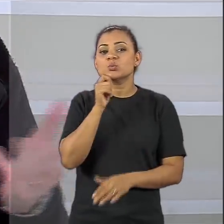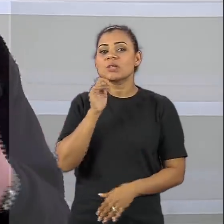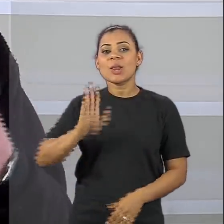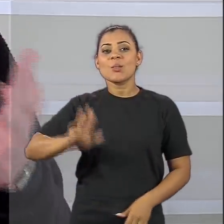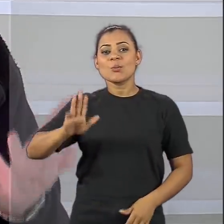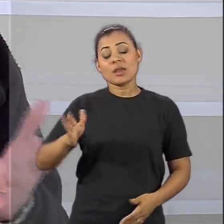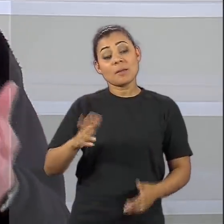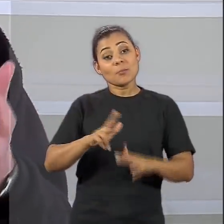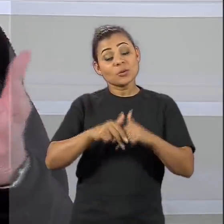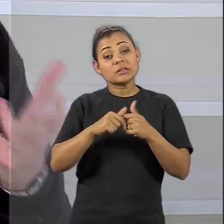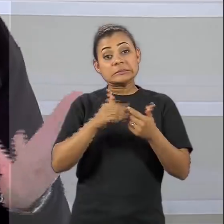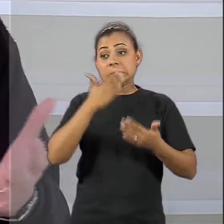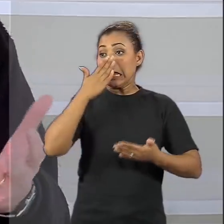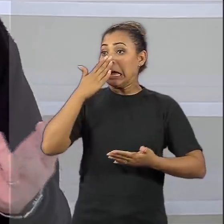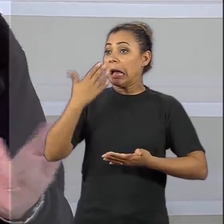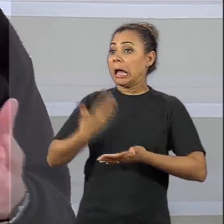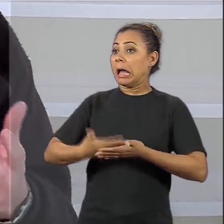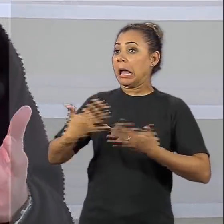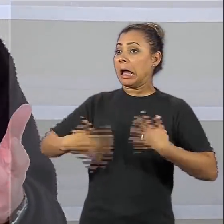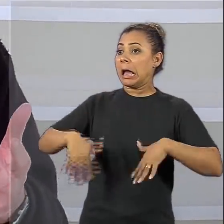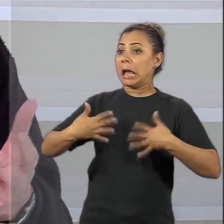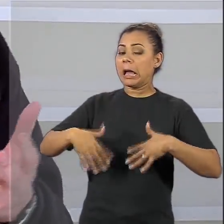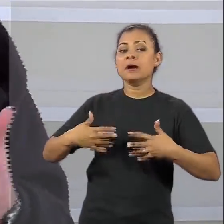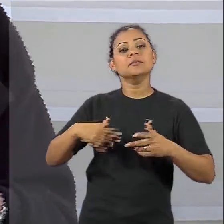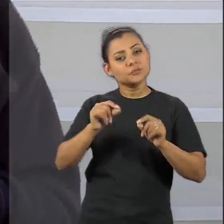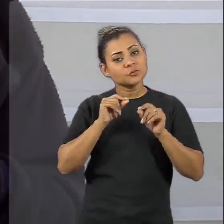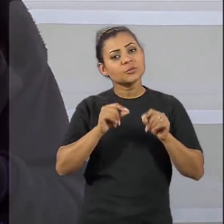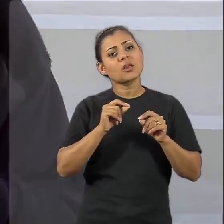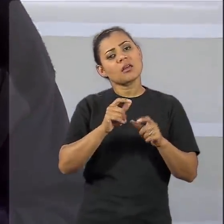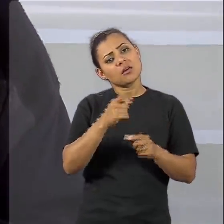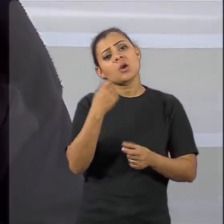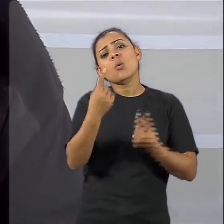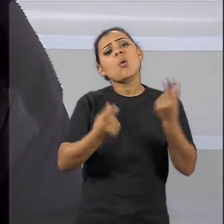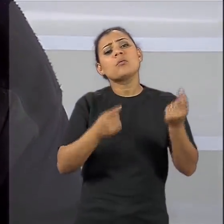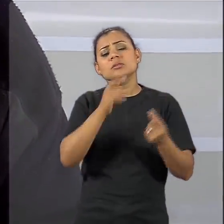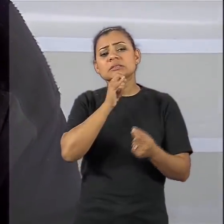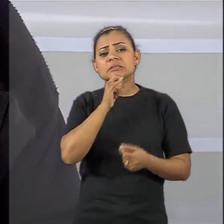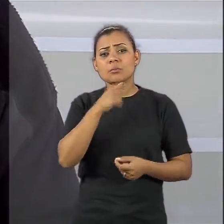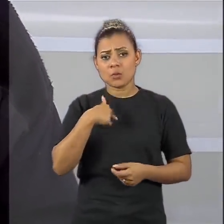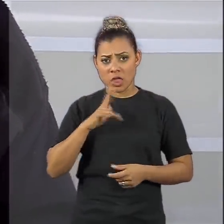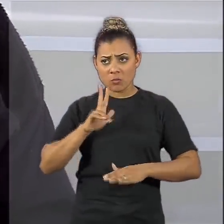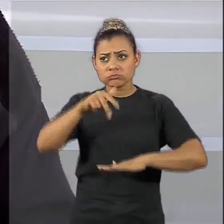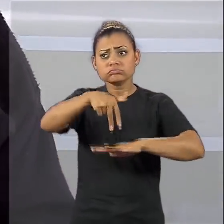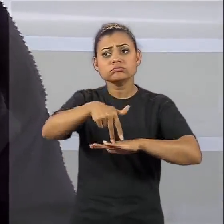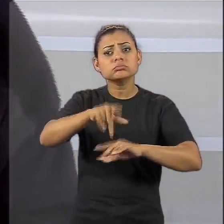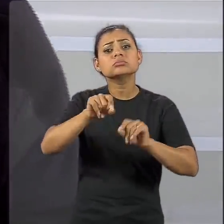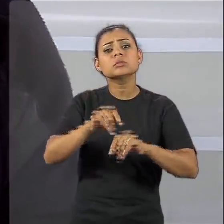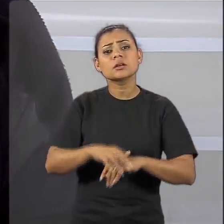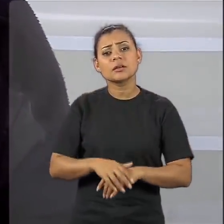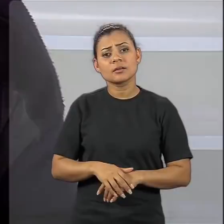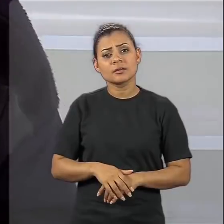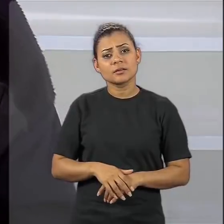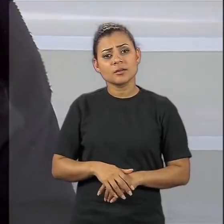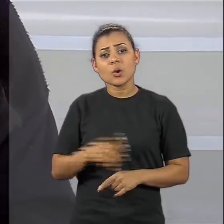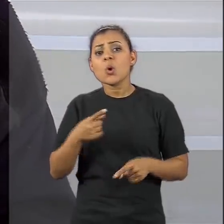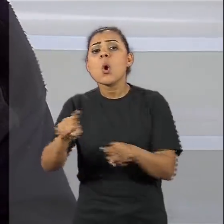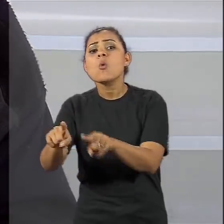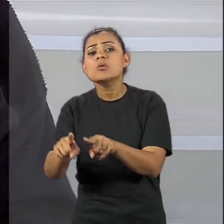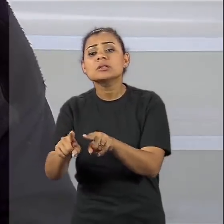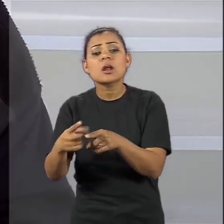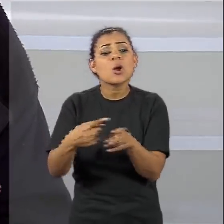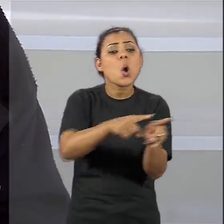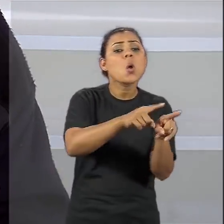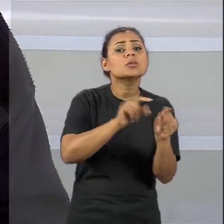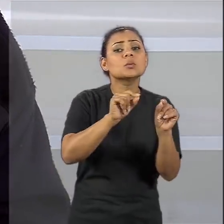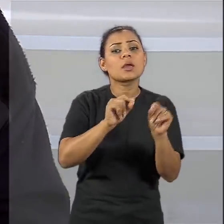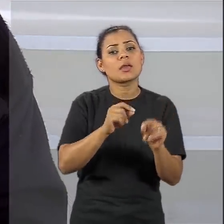certa perplexidade, um certo... Bom, contra quem eu vou me colocar, né? E todo mundo sabia contra quem se colocar nas eleições anteriores,